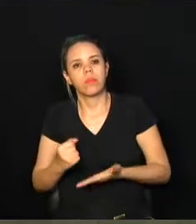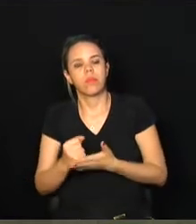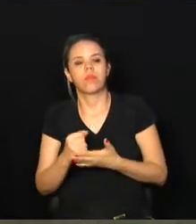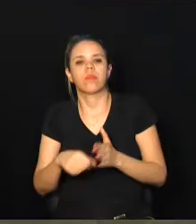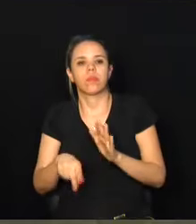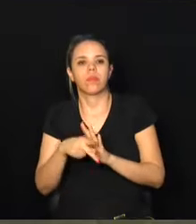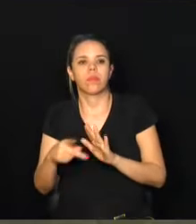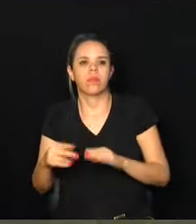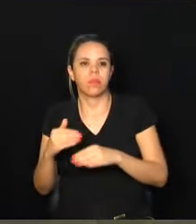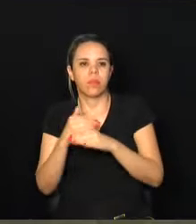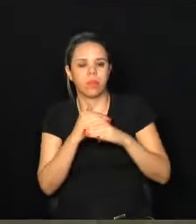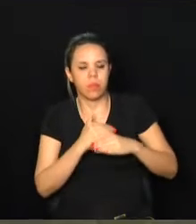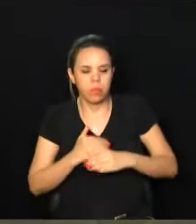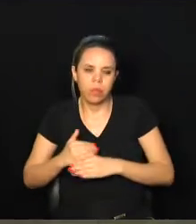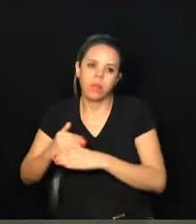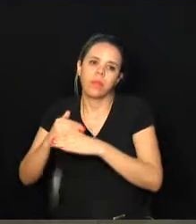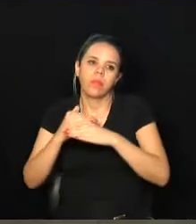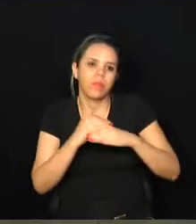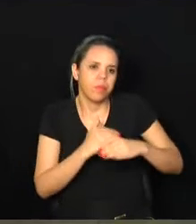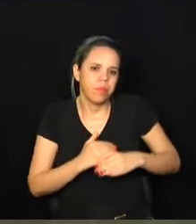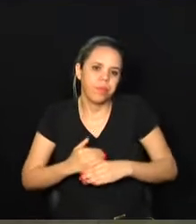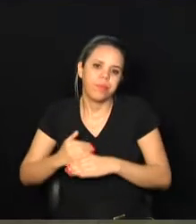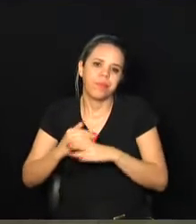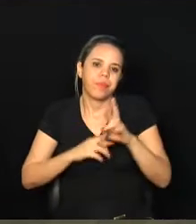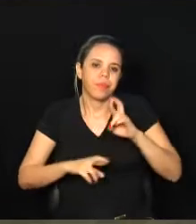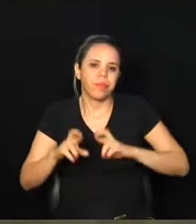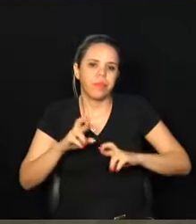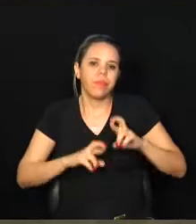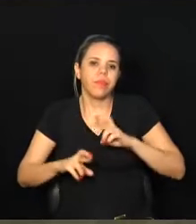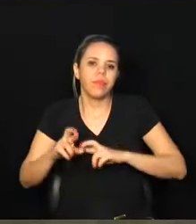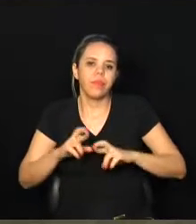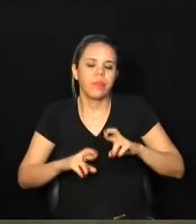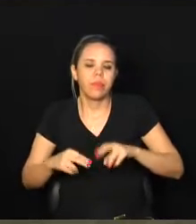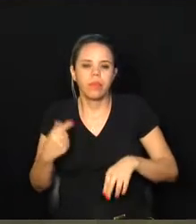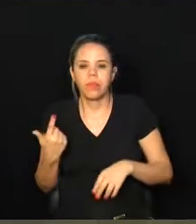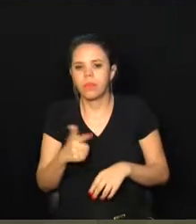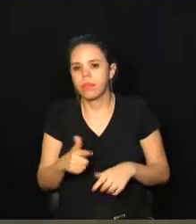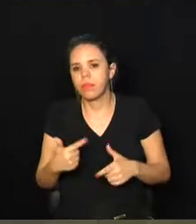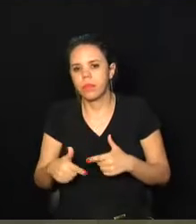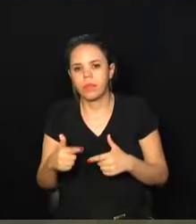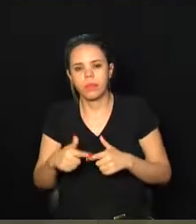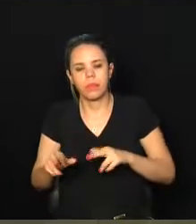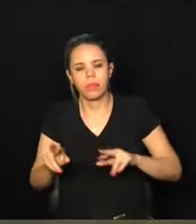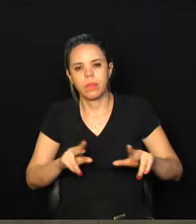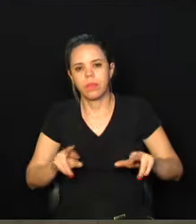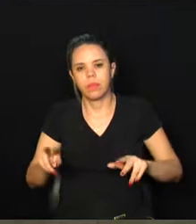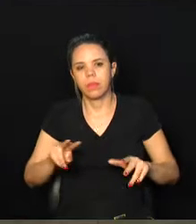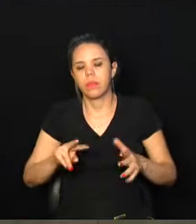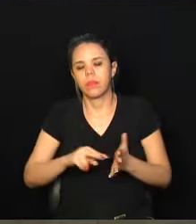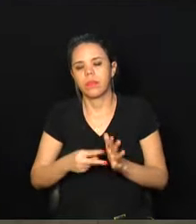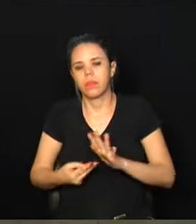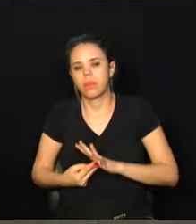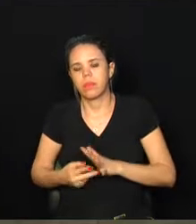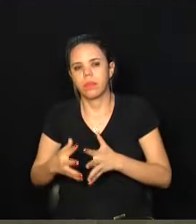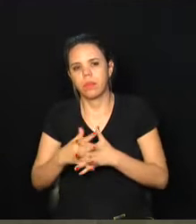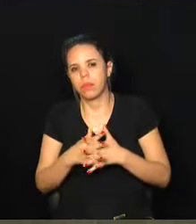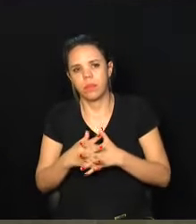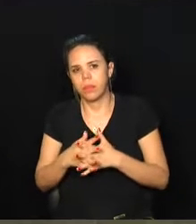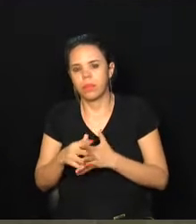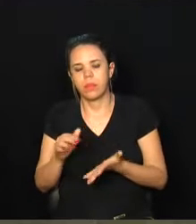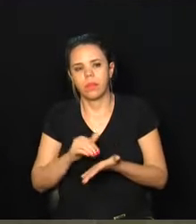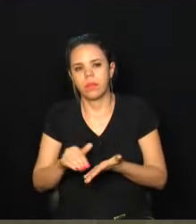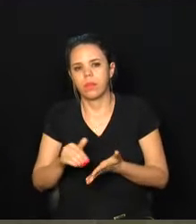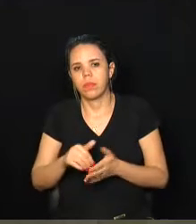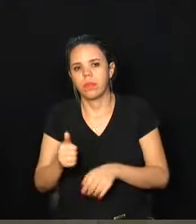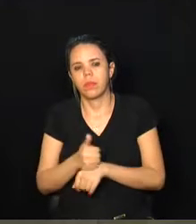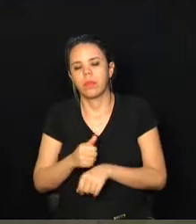na padronização das análises, né? Para a gente não ter diferentes interpretações dos analistas lá, que é